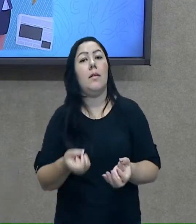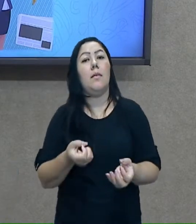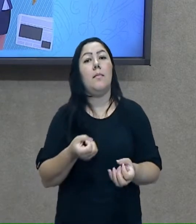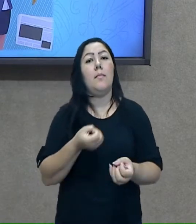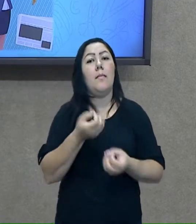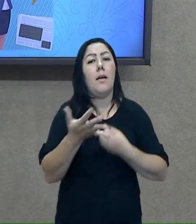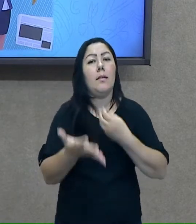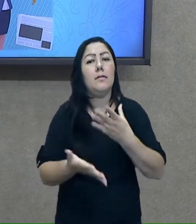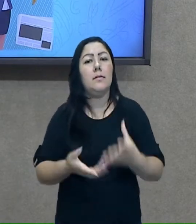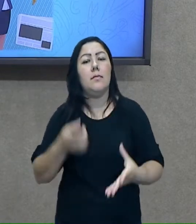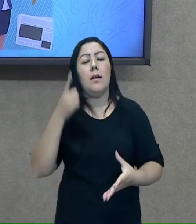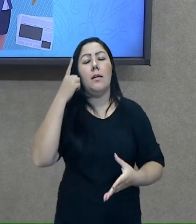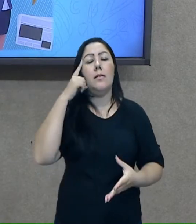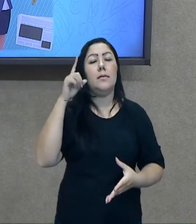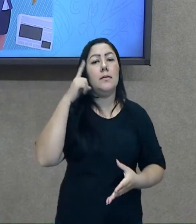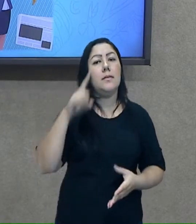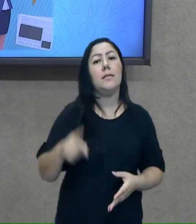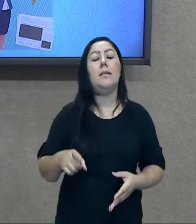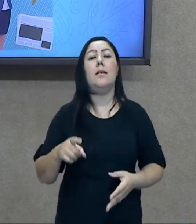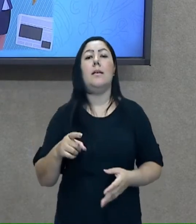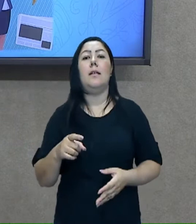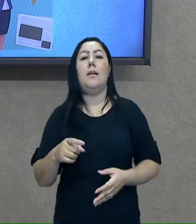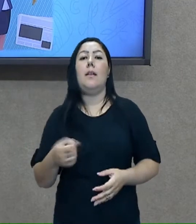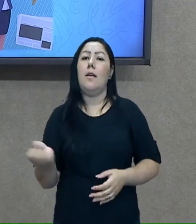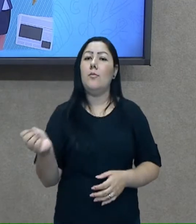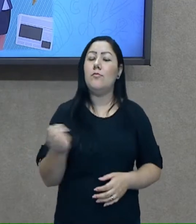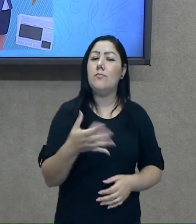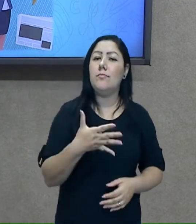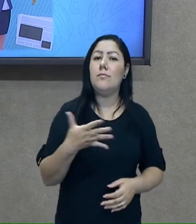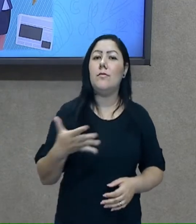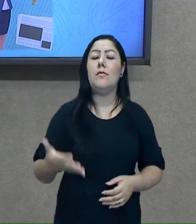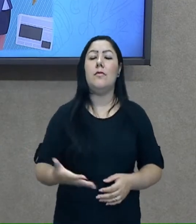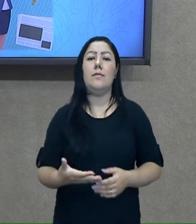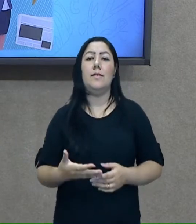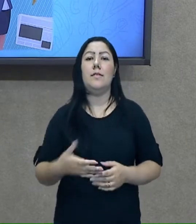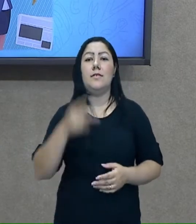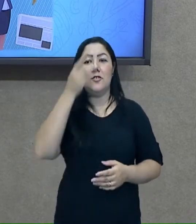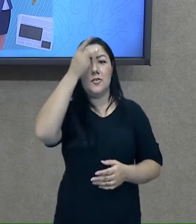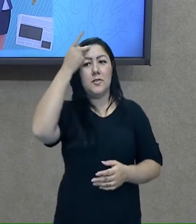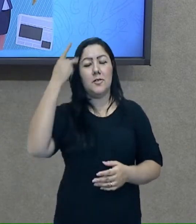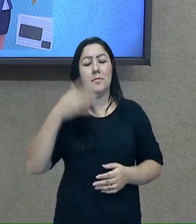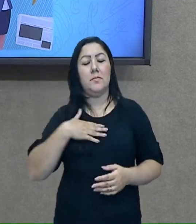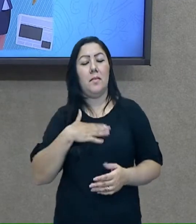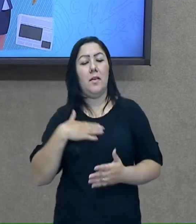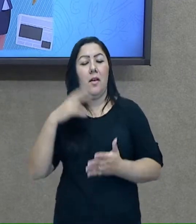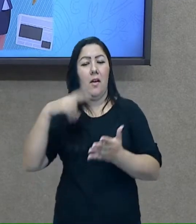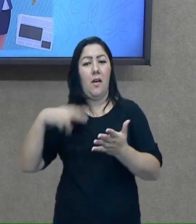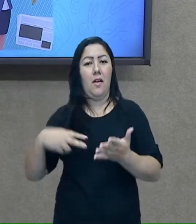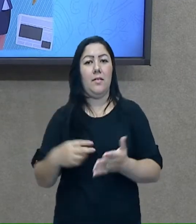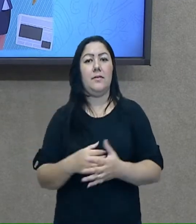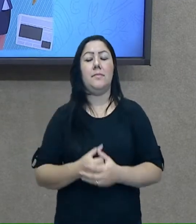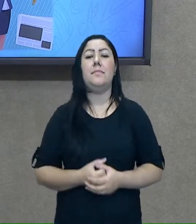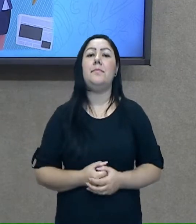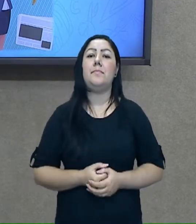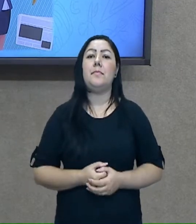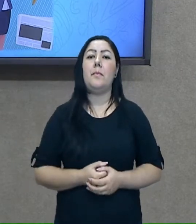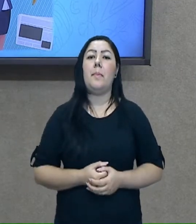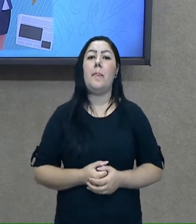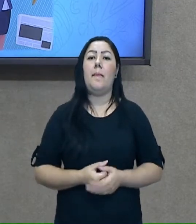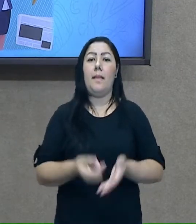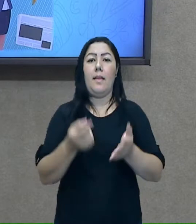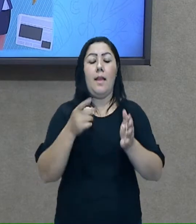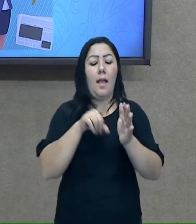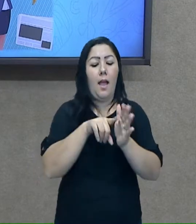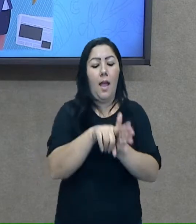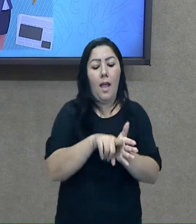e de interesse público. Realizaremos a leitura de texto e analisaremos sua estrutura, que